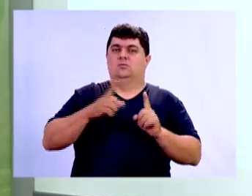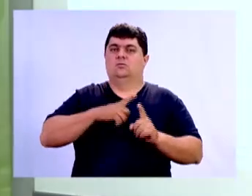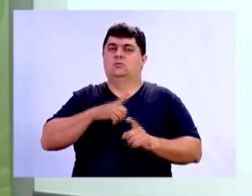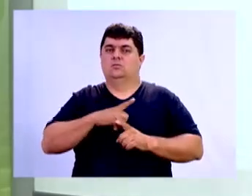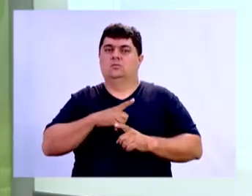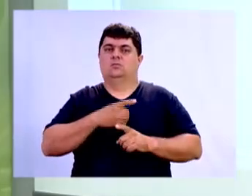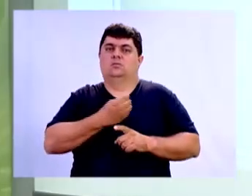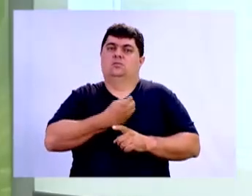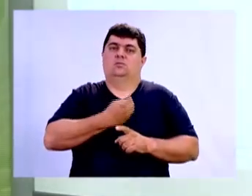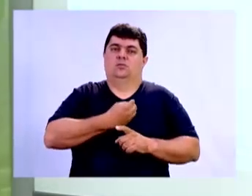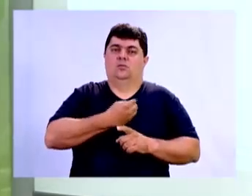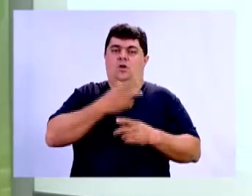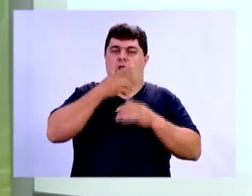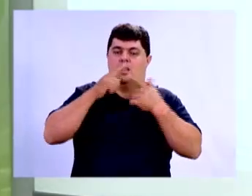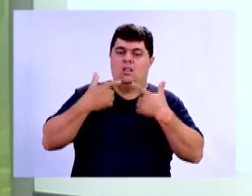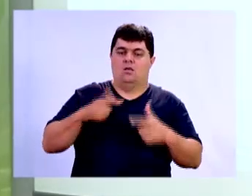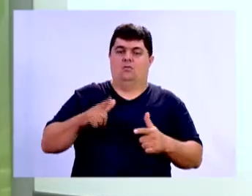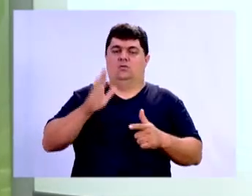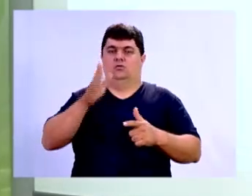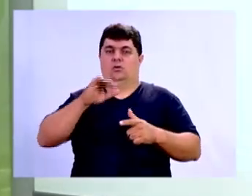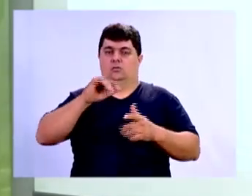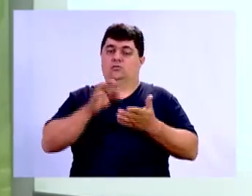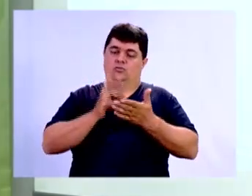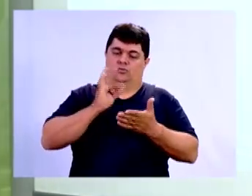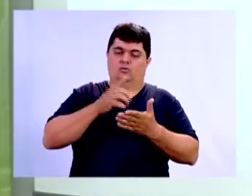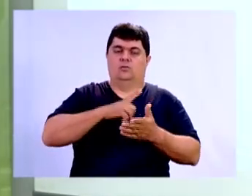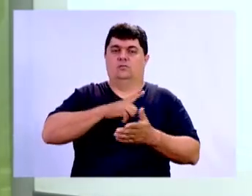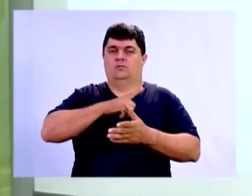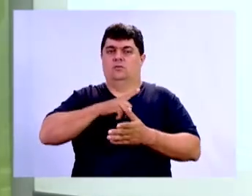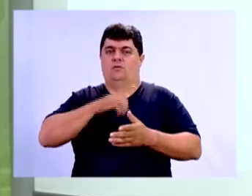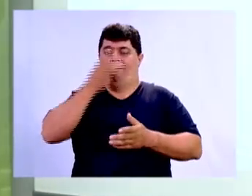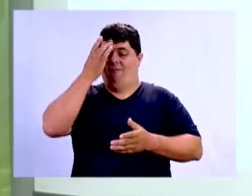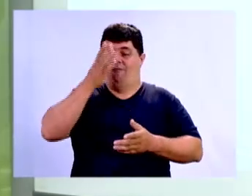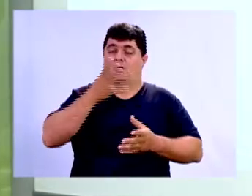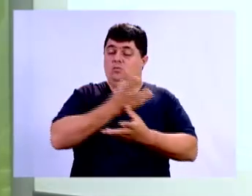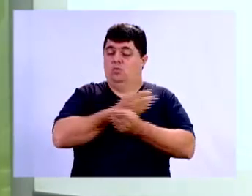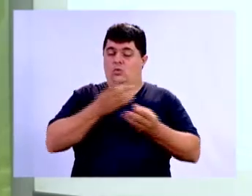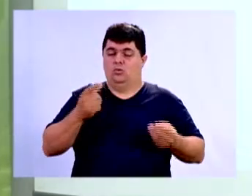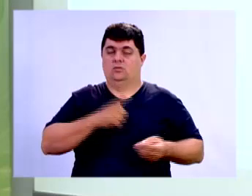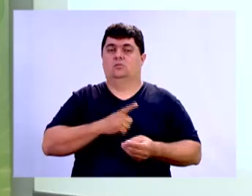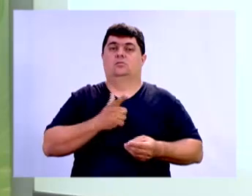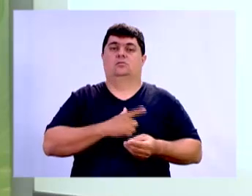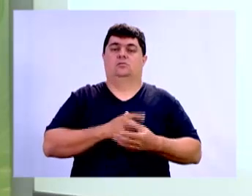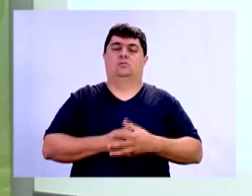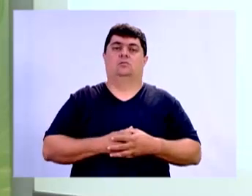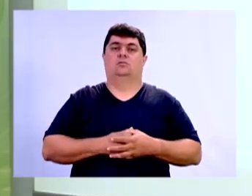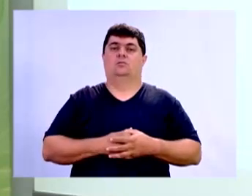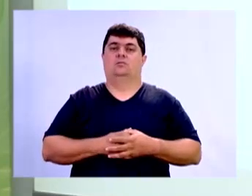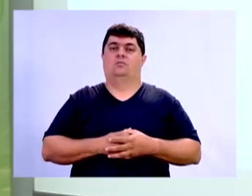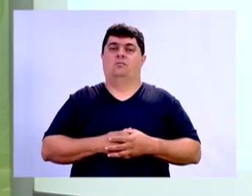linguagens de programação, no caso que a gente está utilizando o Java, que facilitam e muito mesmo, o